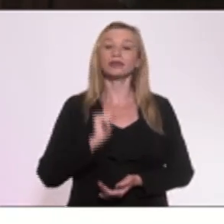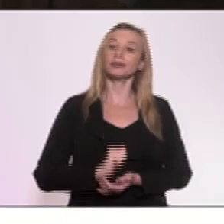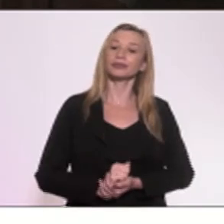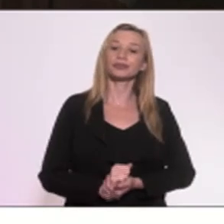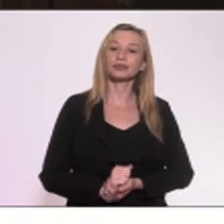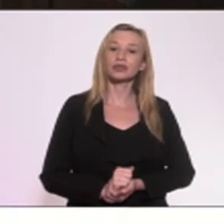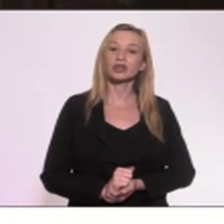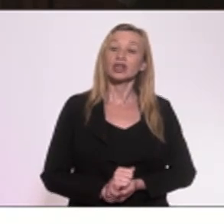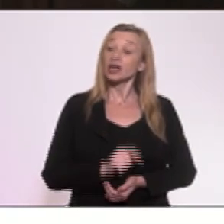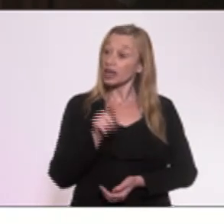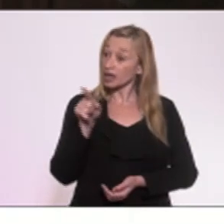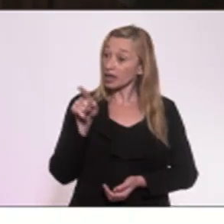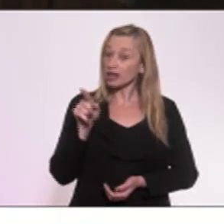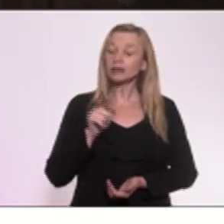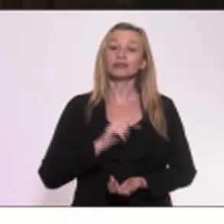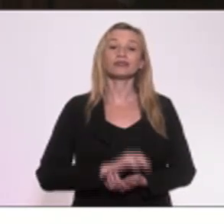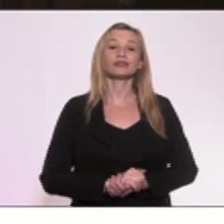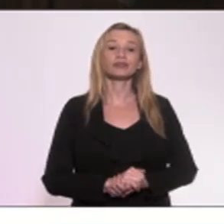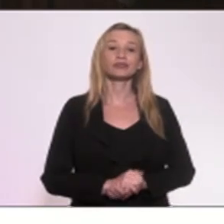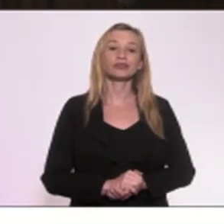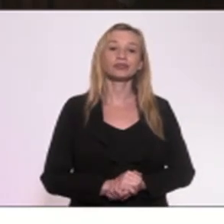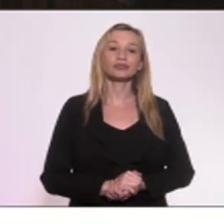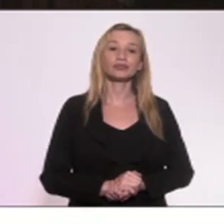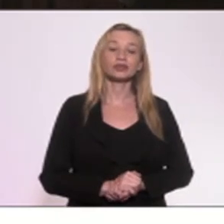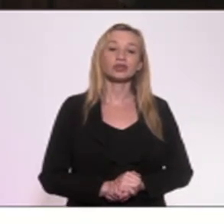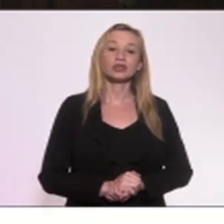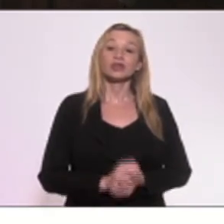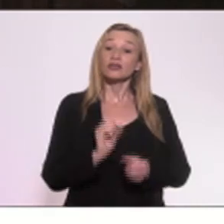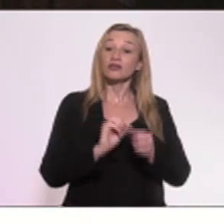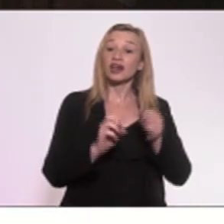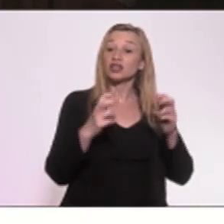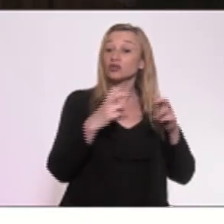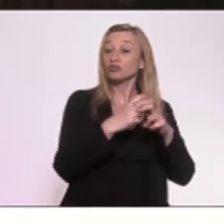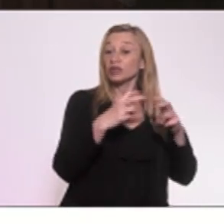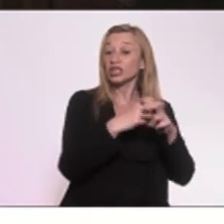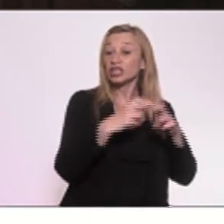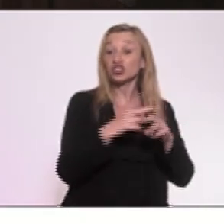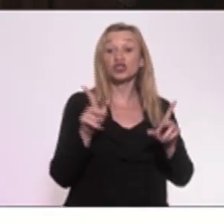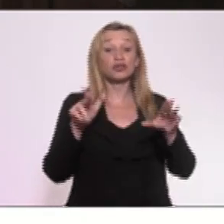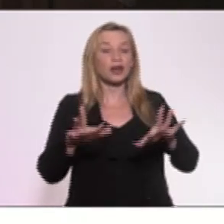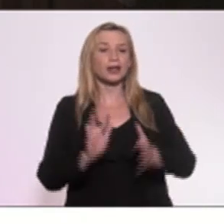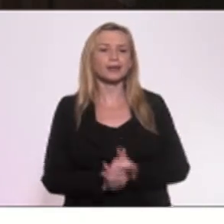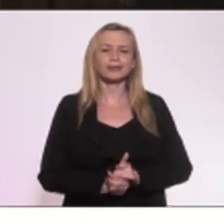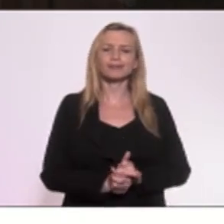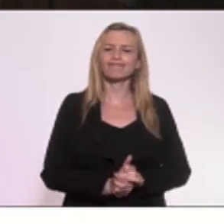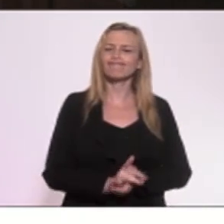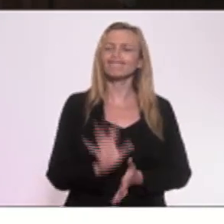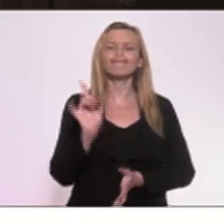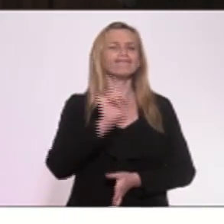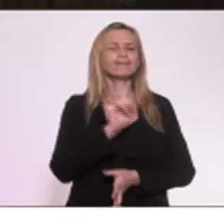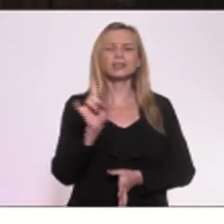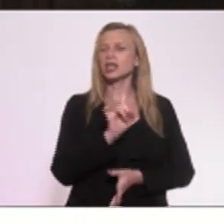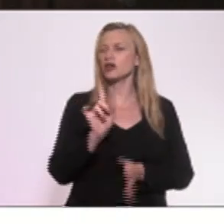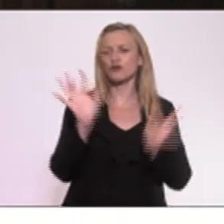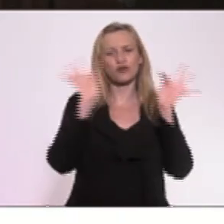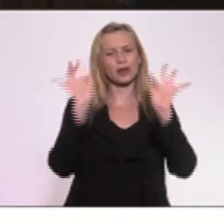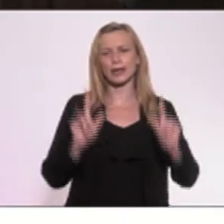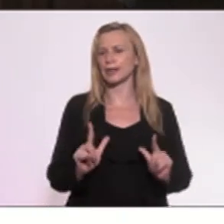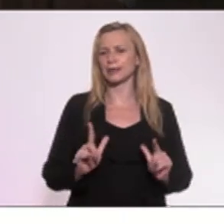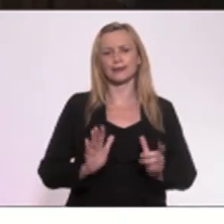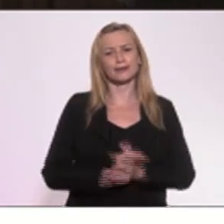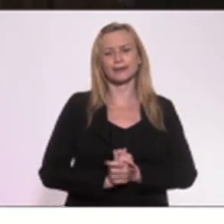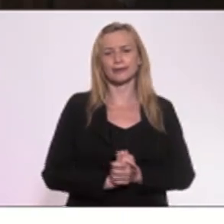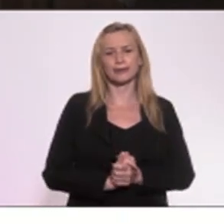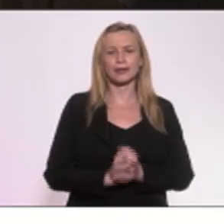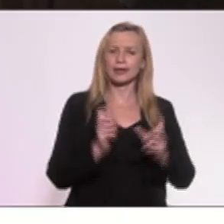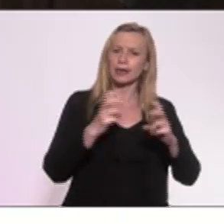ele arranja uma briga diferente. Em não satisfeito de brigar